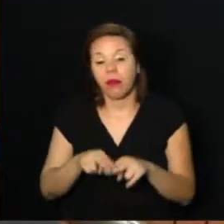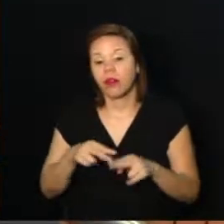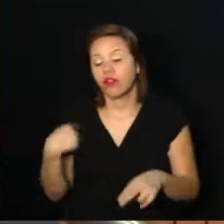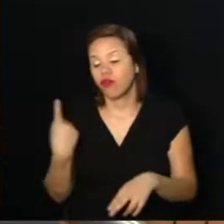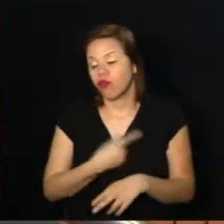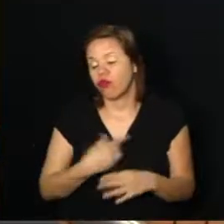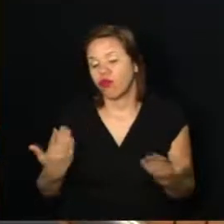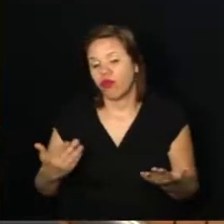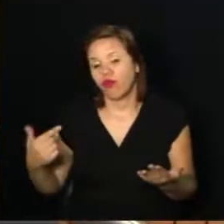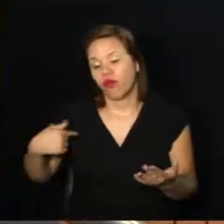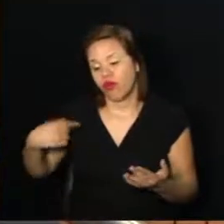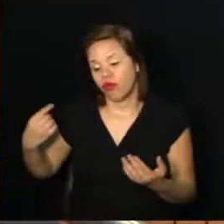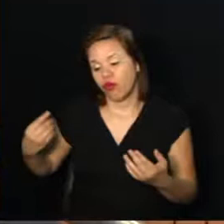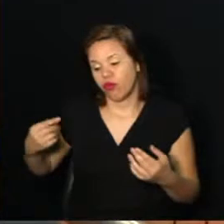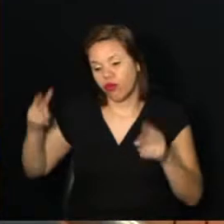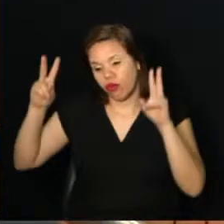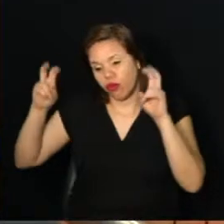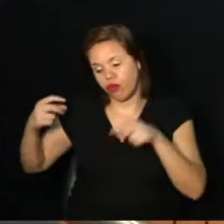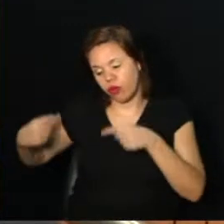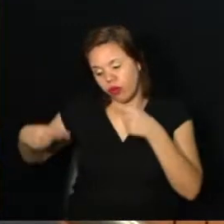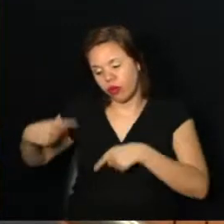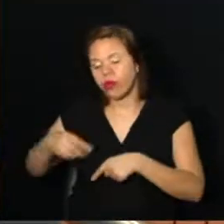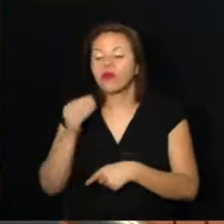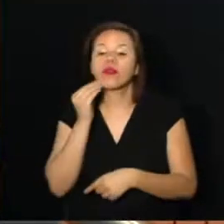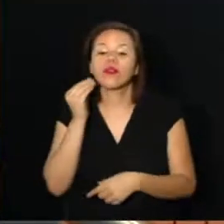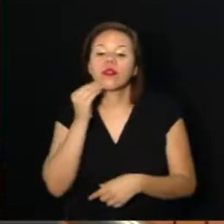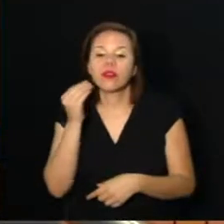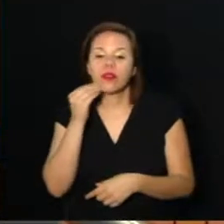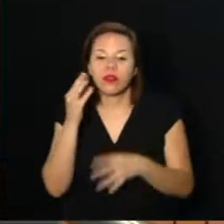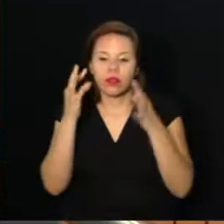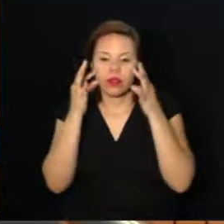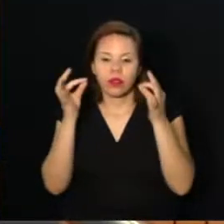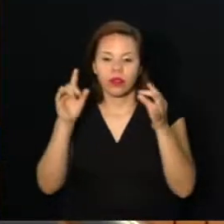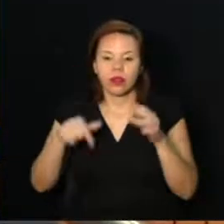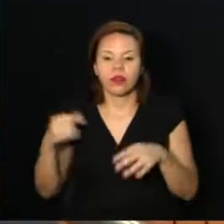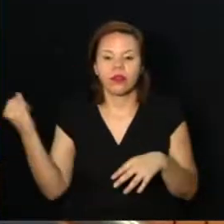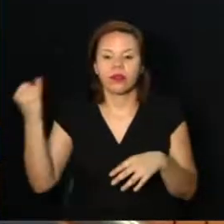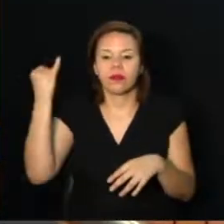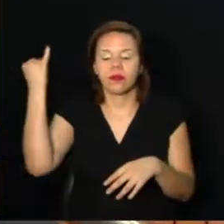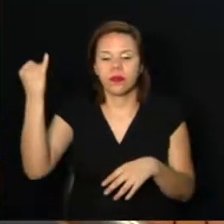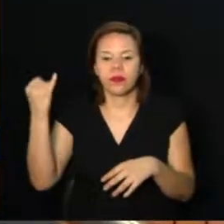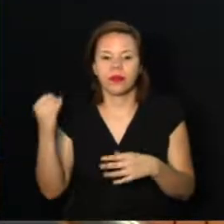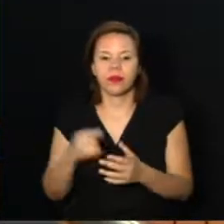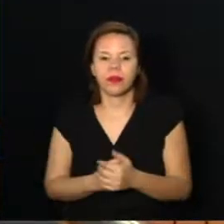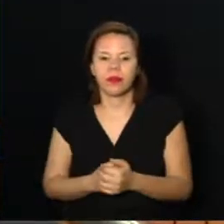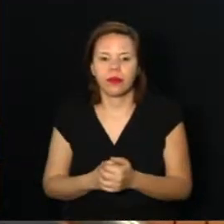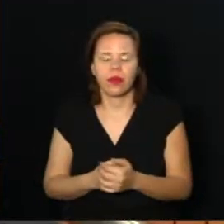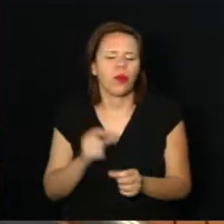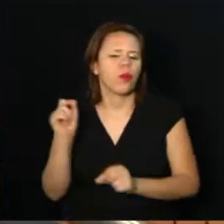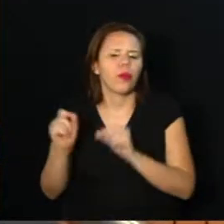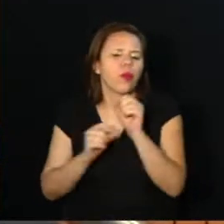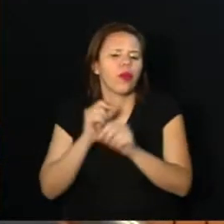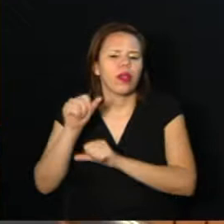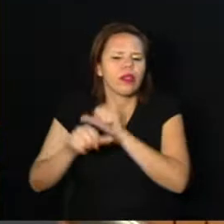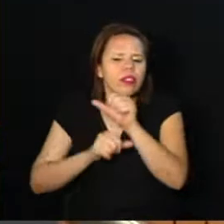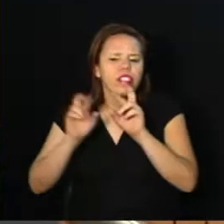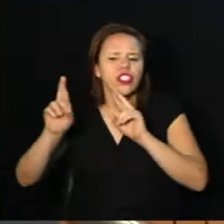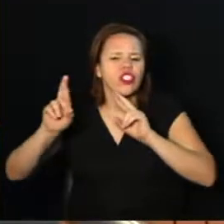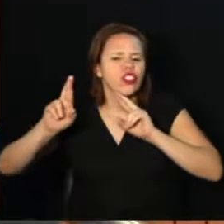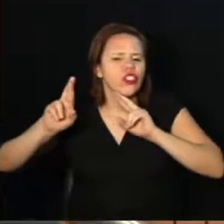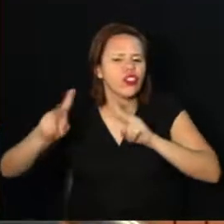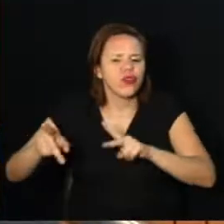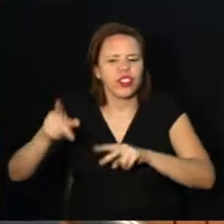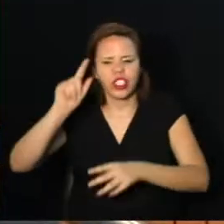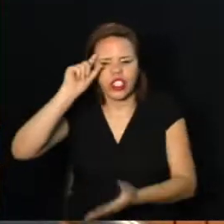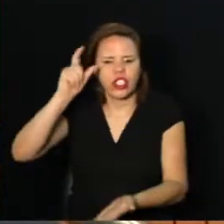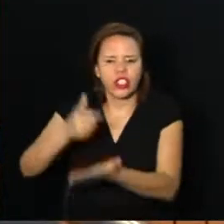aqui hoje para discutir sobre o tema, que é uma oportunidade de nos atentarmos para a importância de reconhecer o distúrbio e de como devemos tratar a